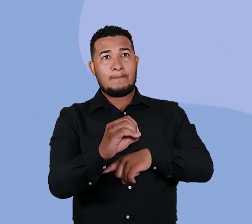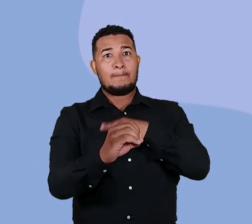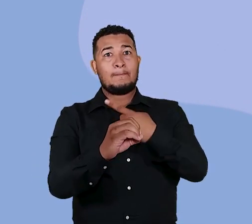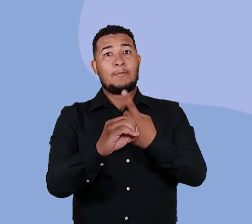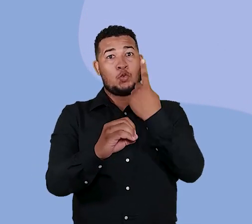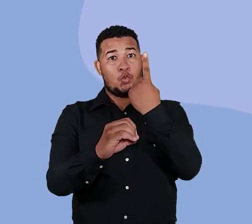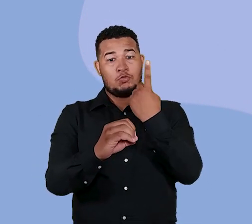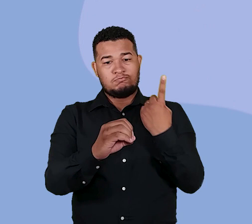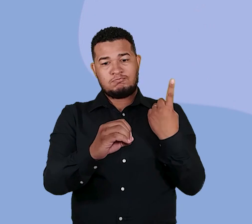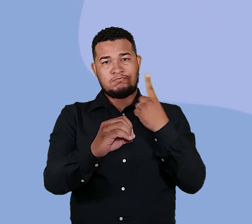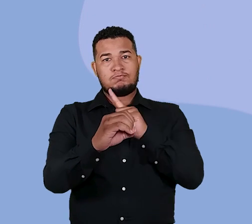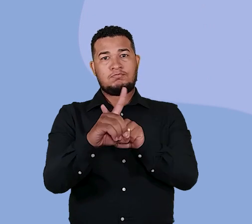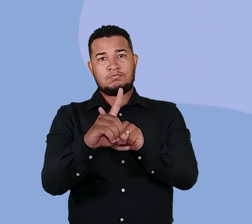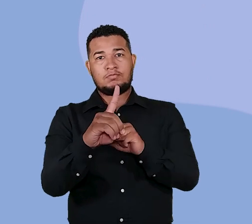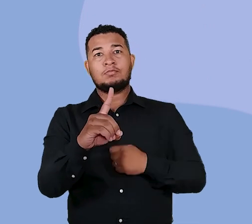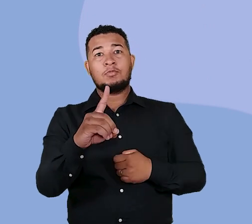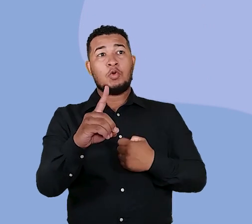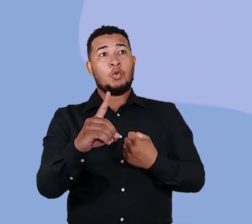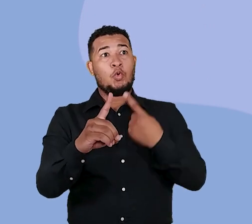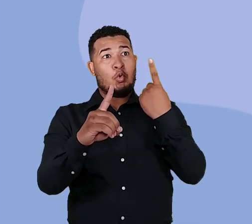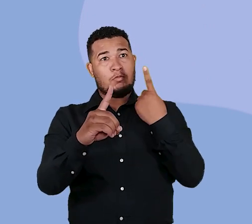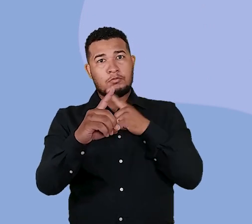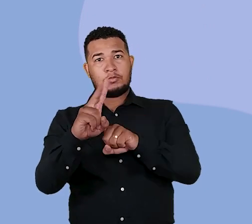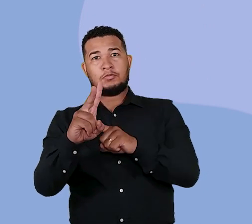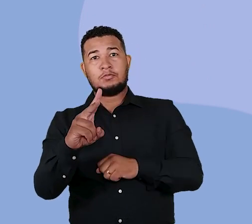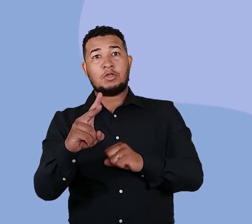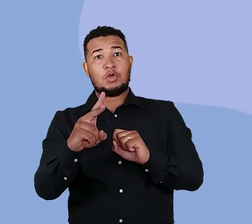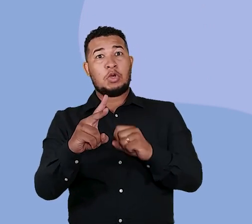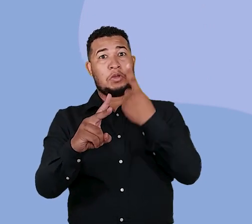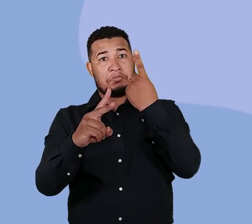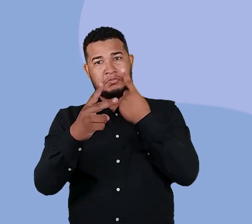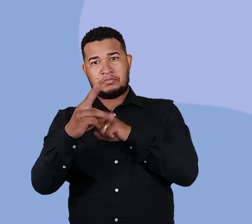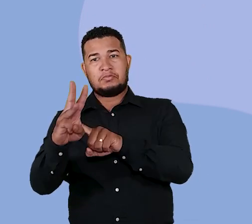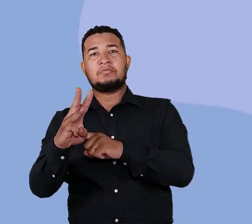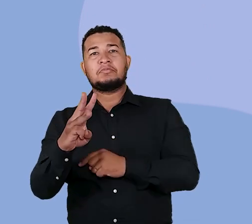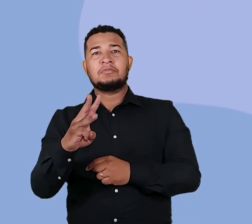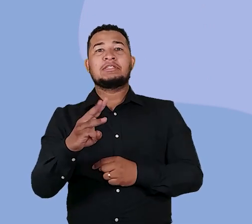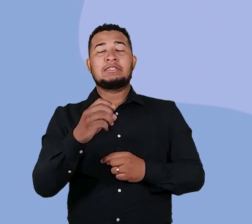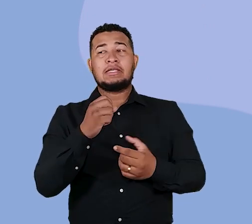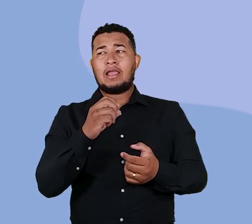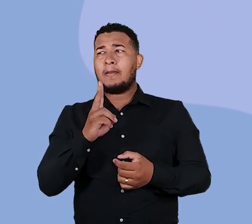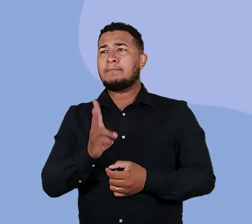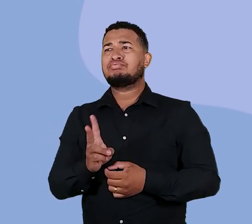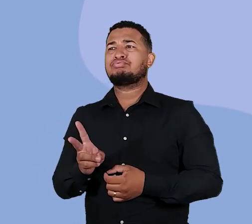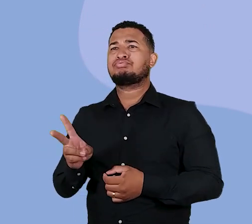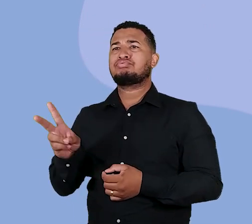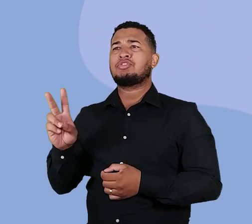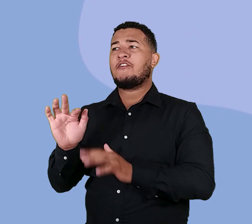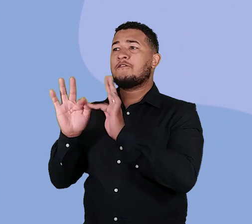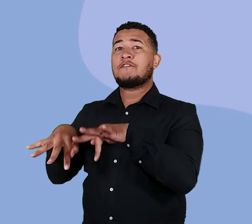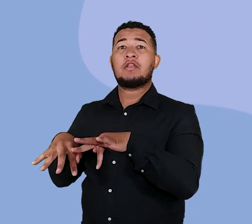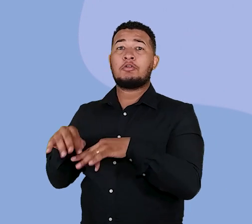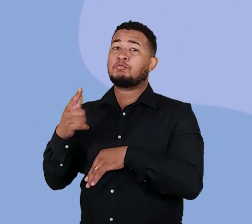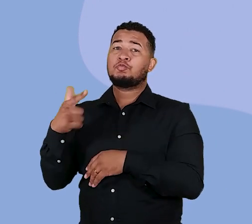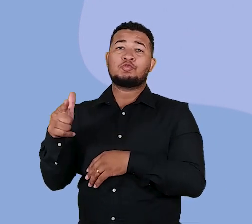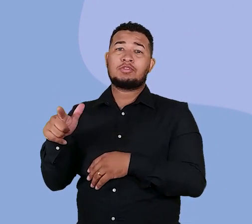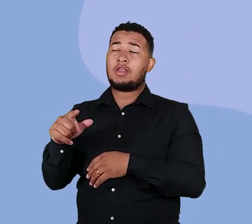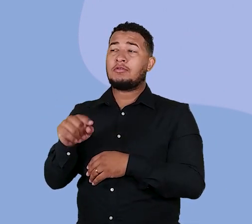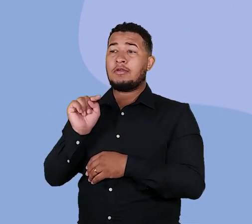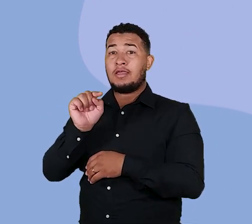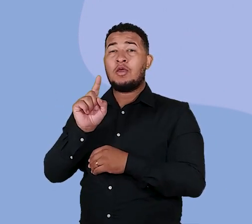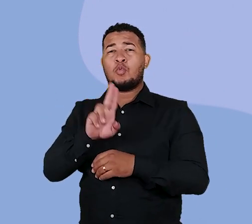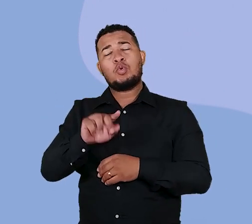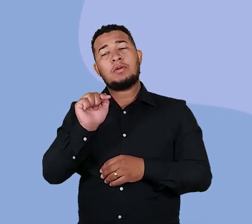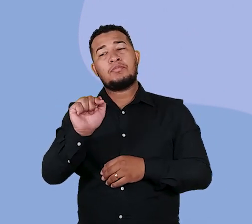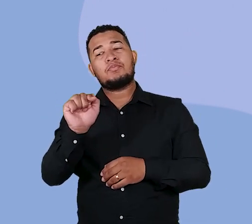somar 1. O conjunto dos números naturais é infinito e representados por reticências, como nós falamos,